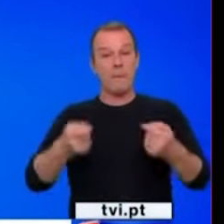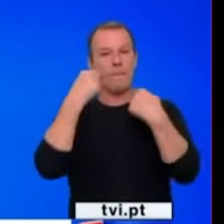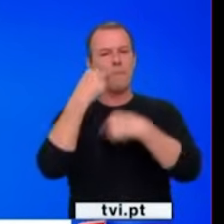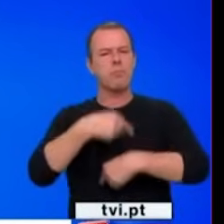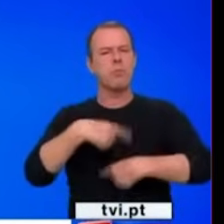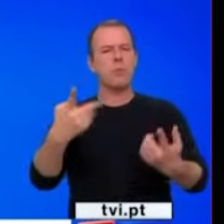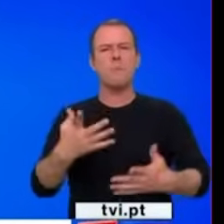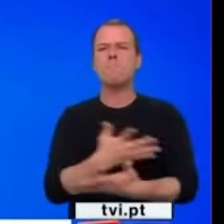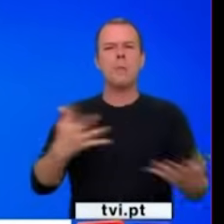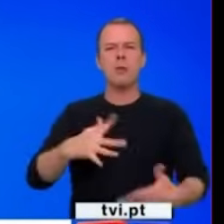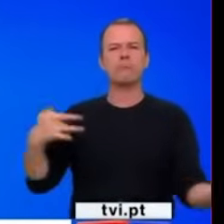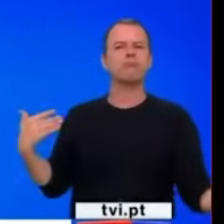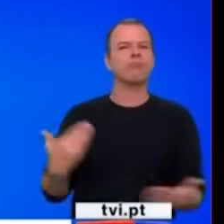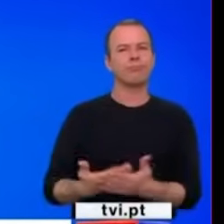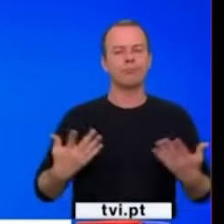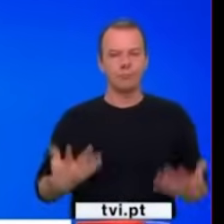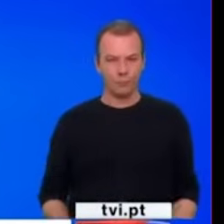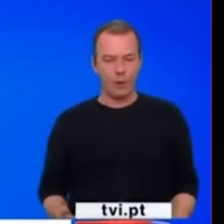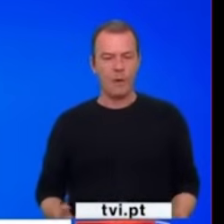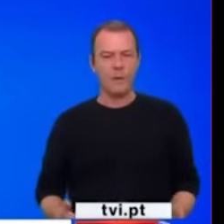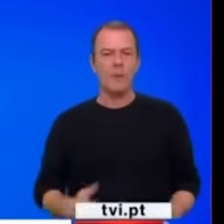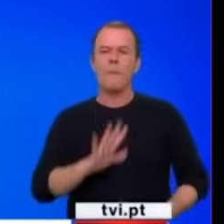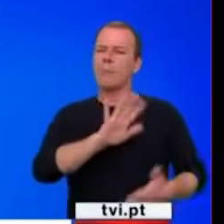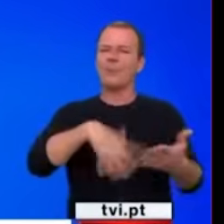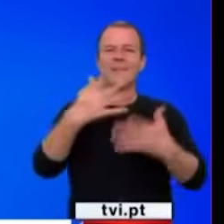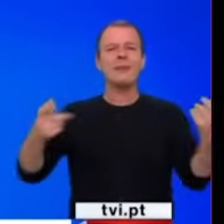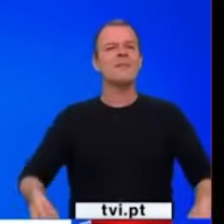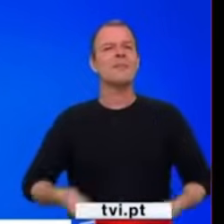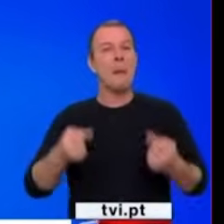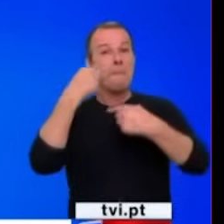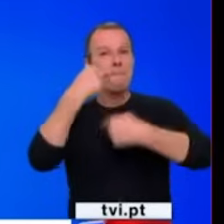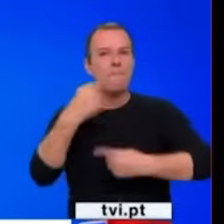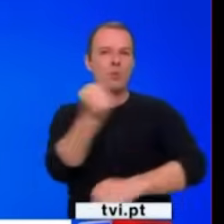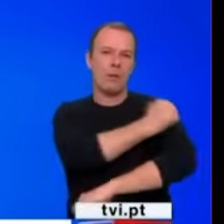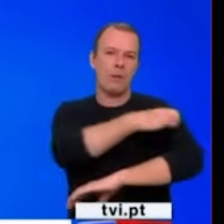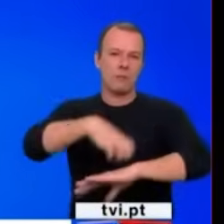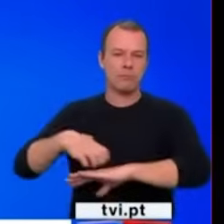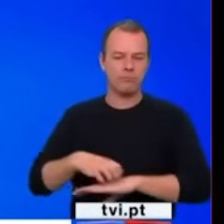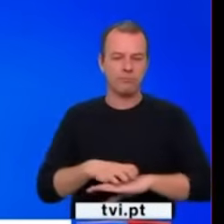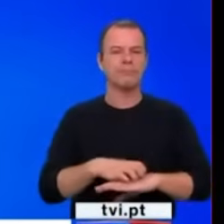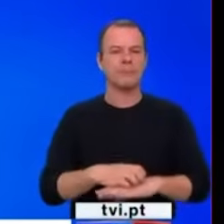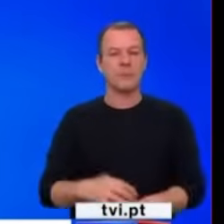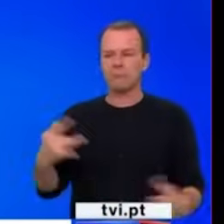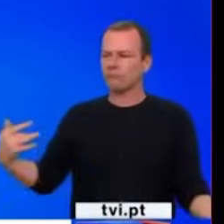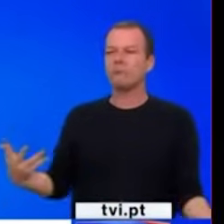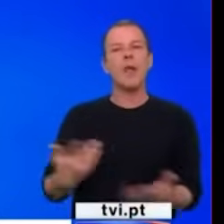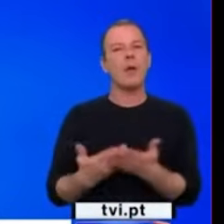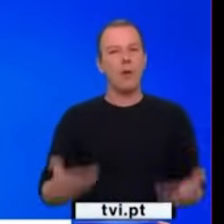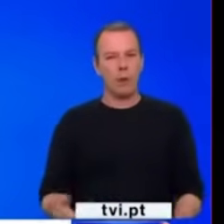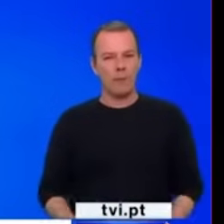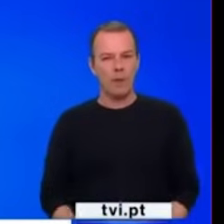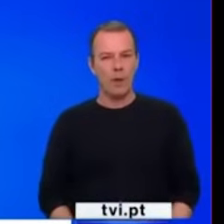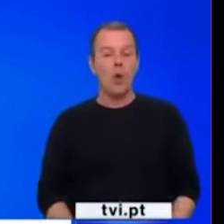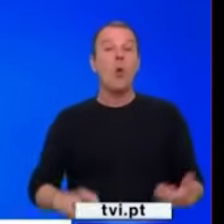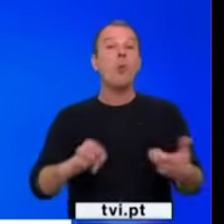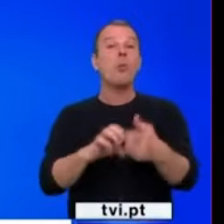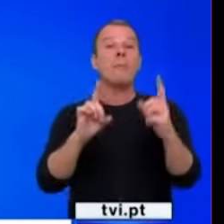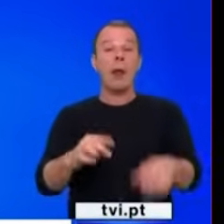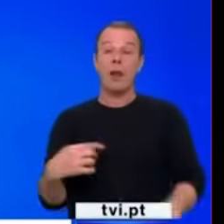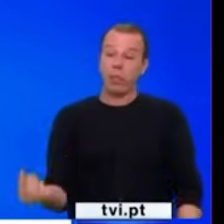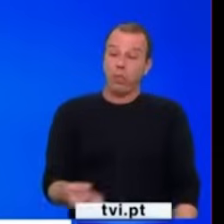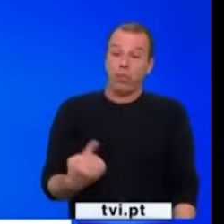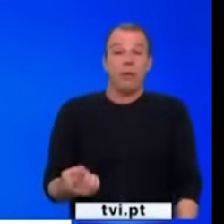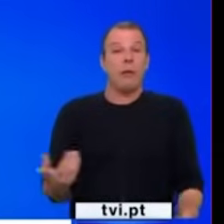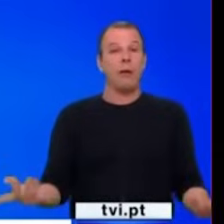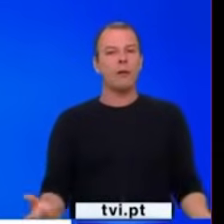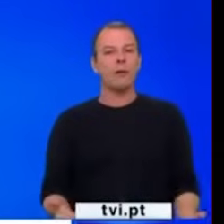história do país qual lançamos o maior plano de investimento público da Habitação na história da nossa democracia problema demora o que é que quer